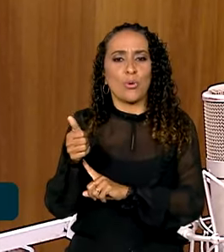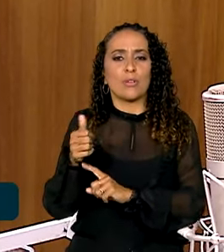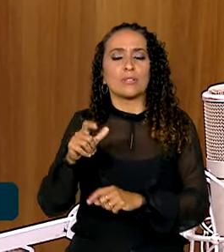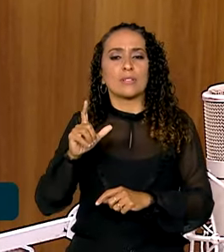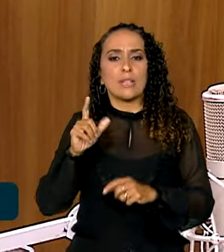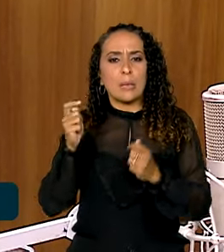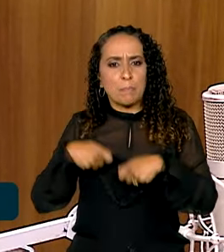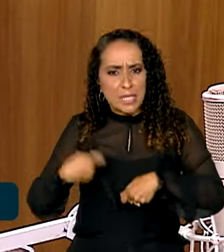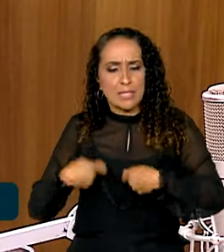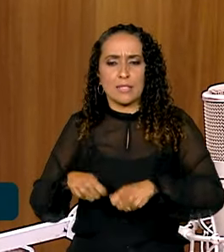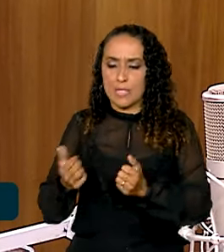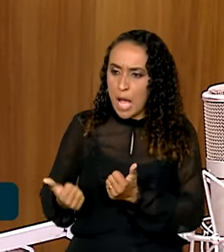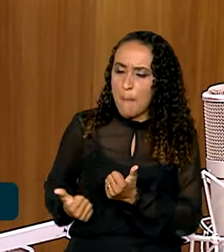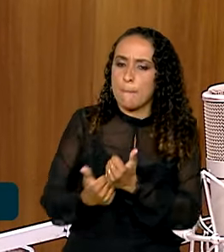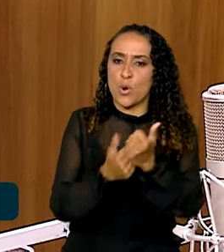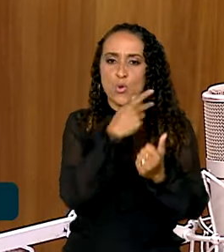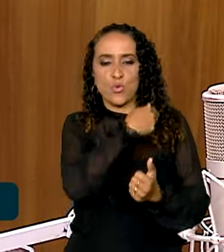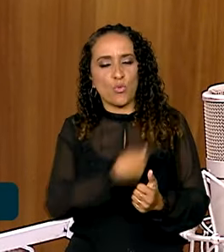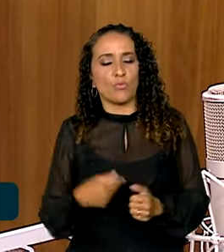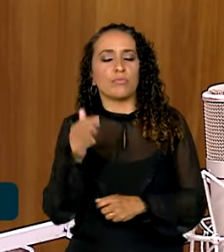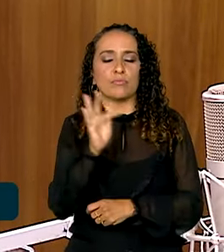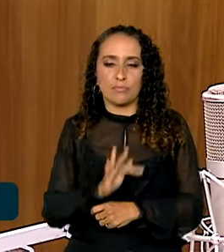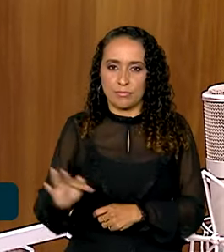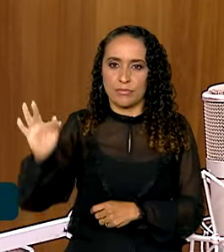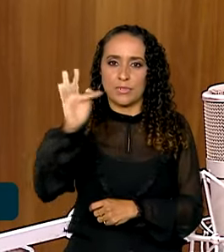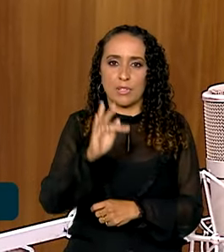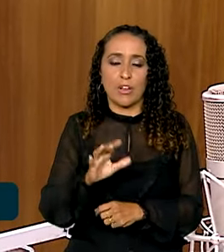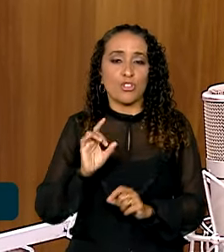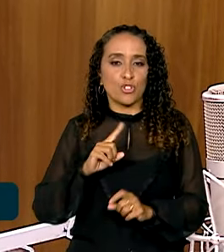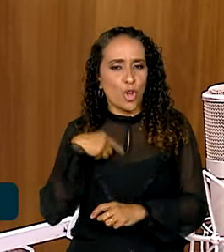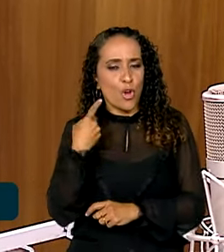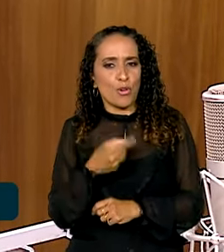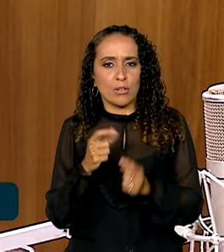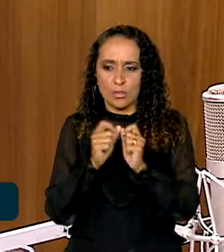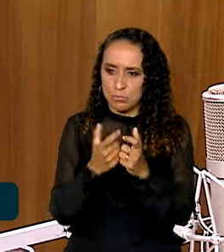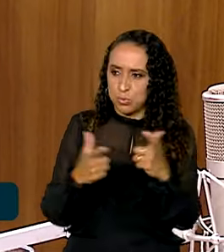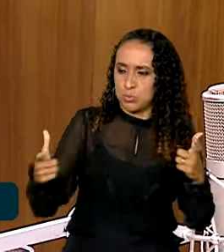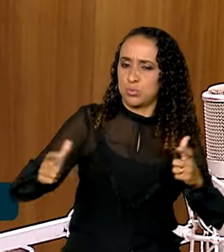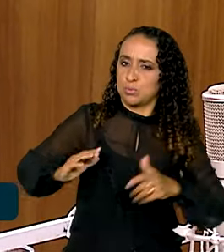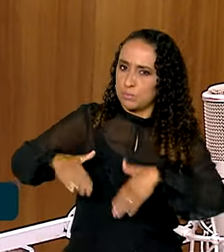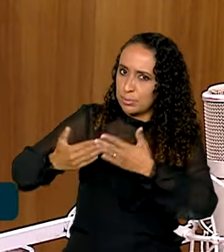têm que ter o apoio realmente do governo federal e só cabe a gente ampliar e